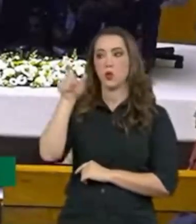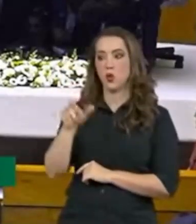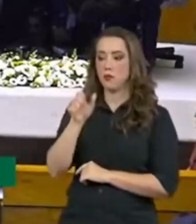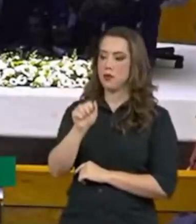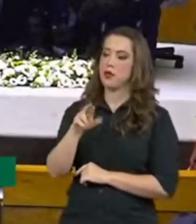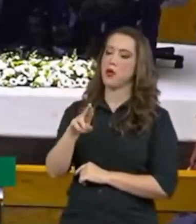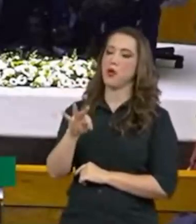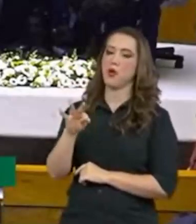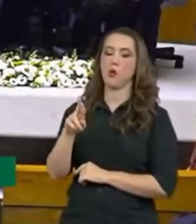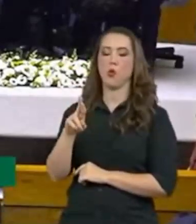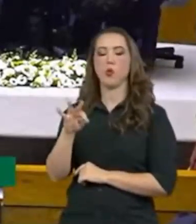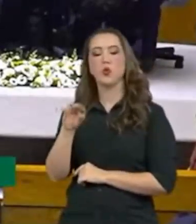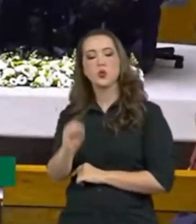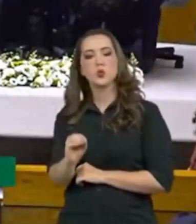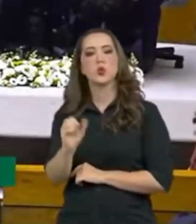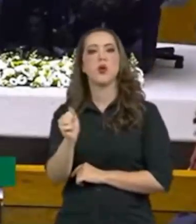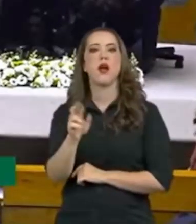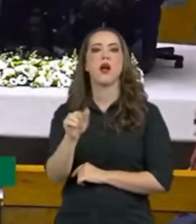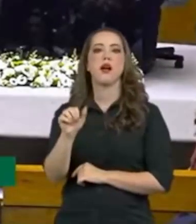Aras.